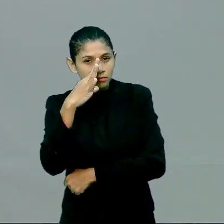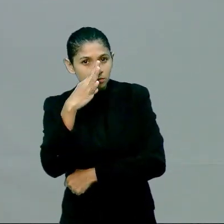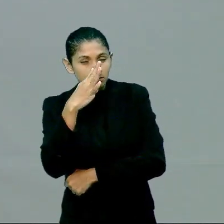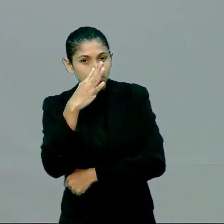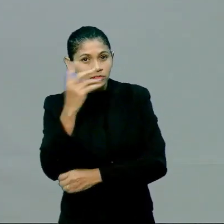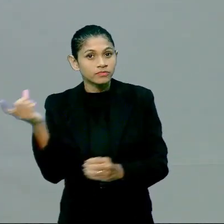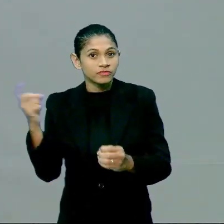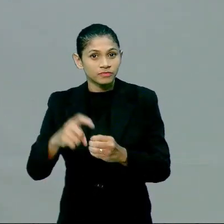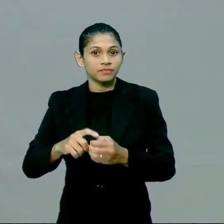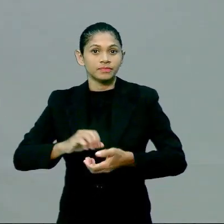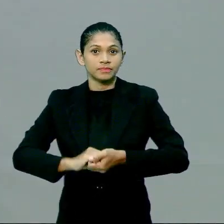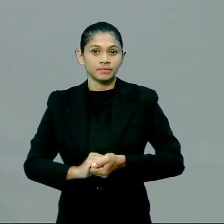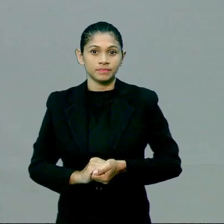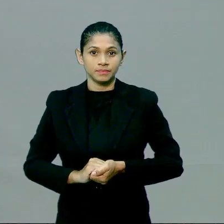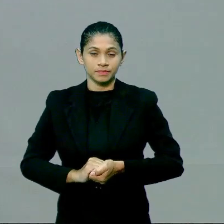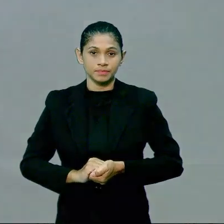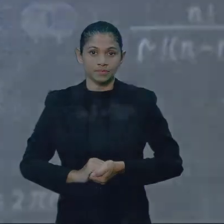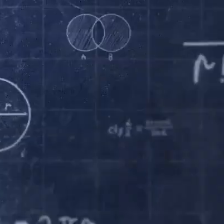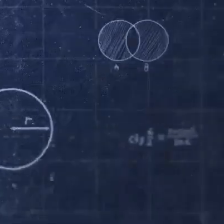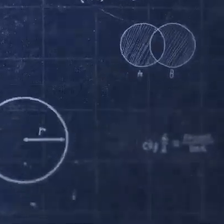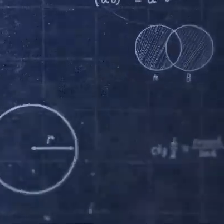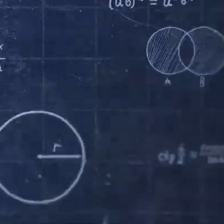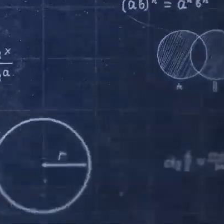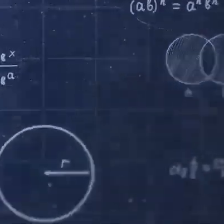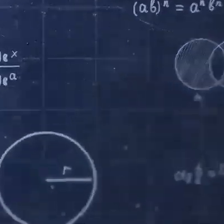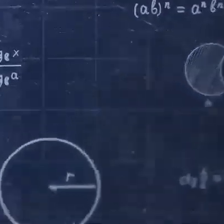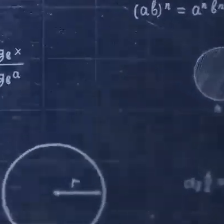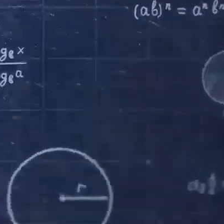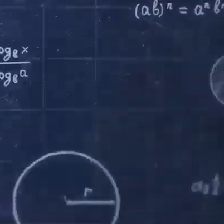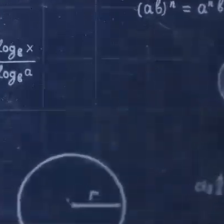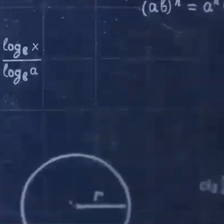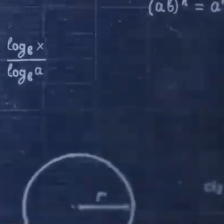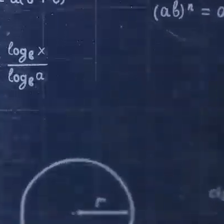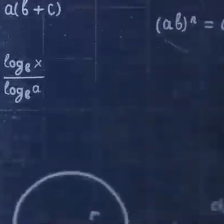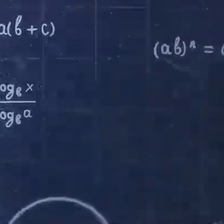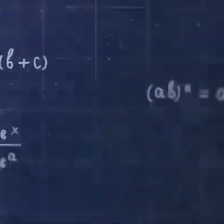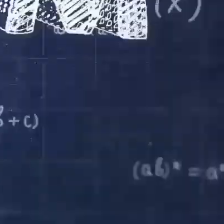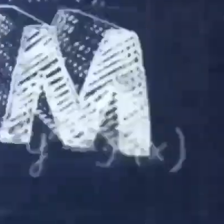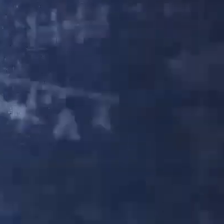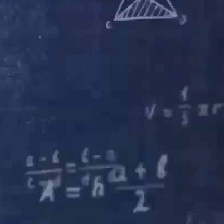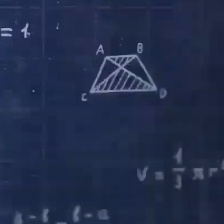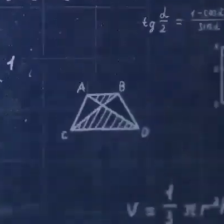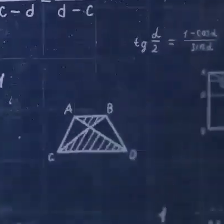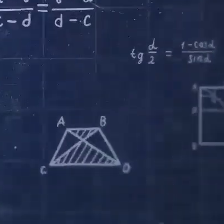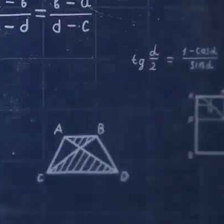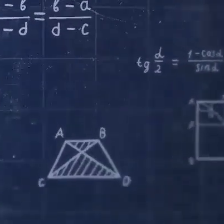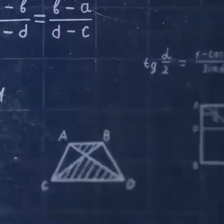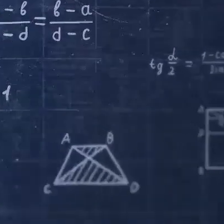novamente, fica com a gente.